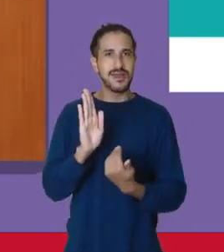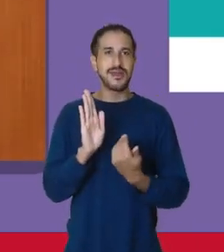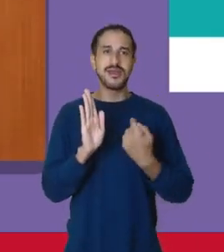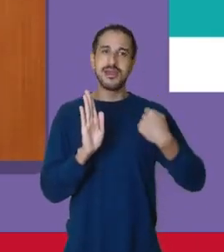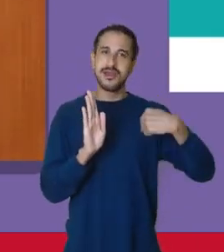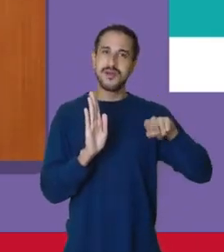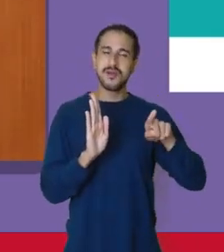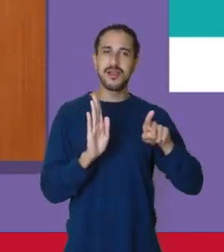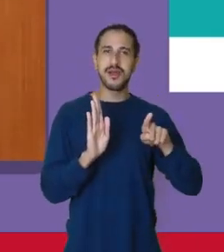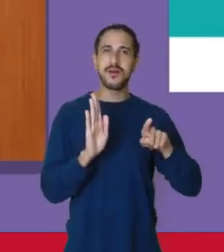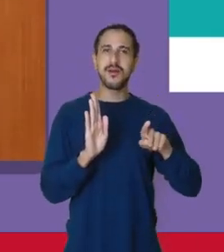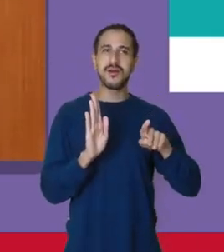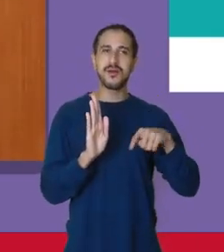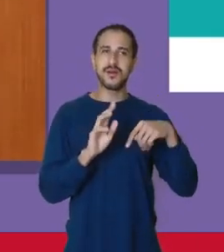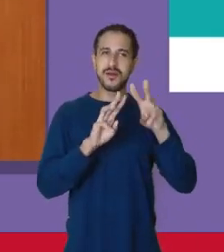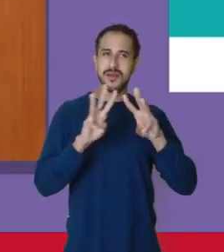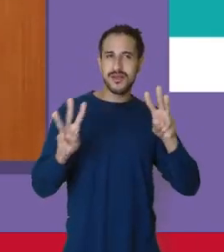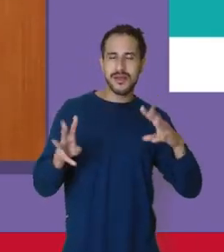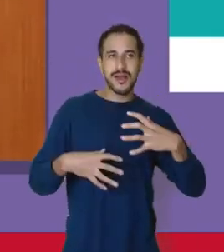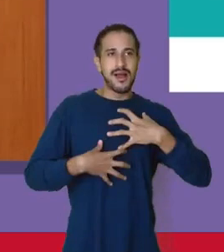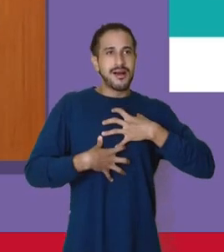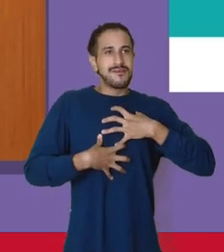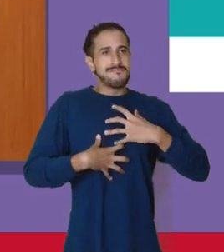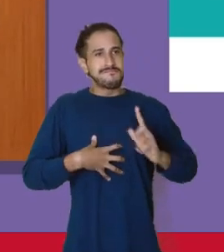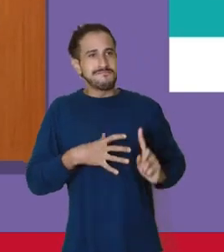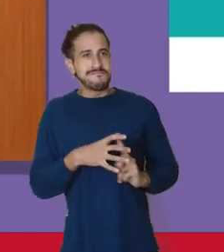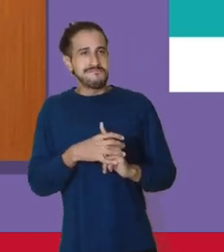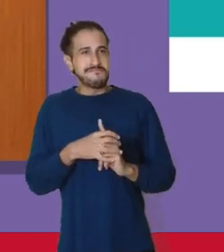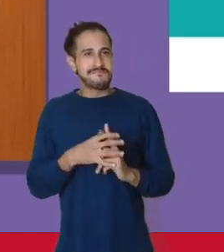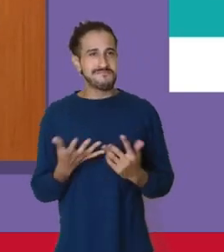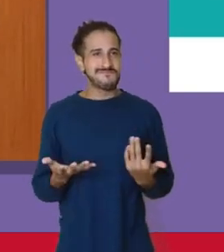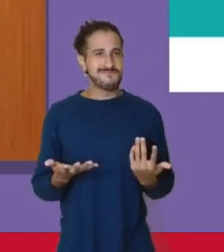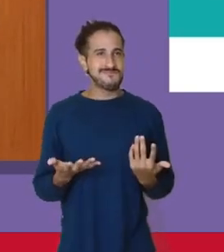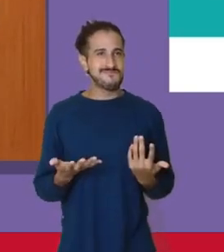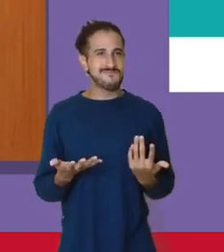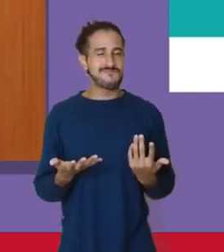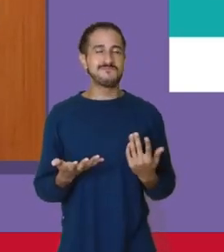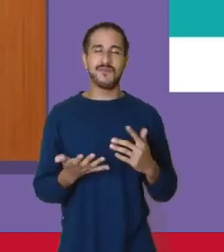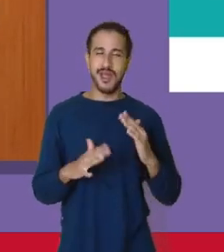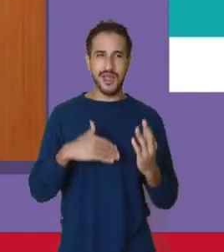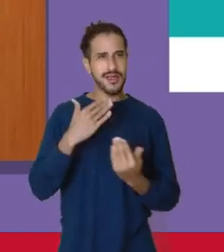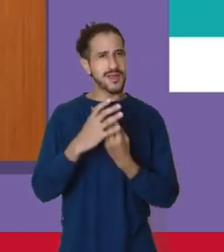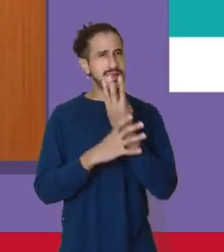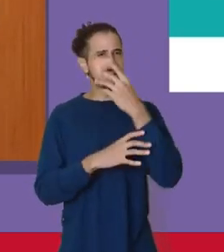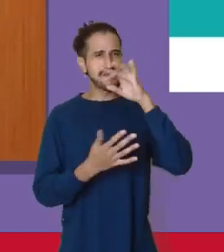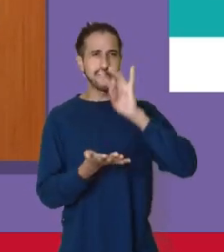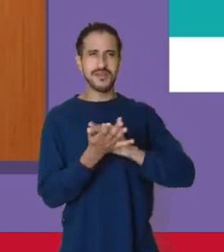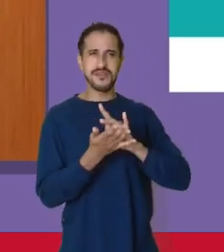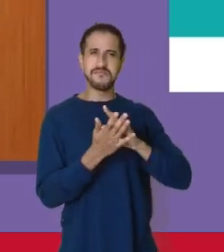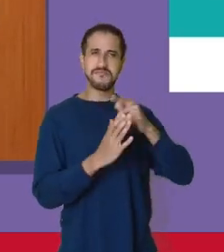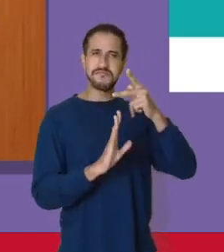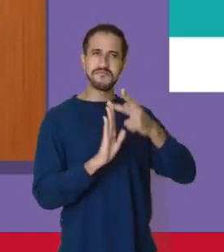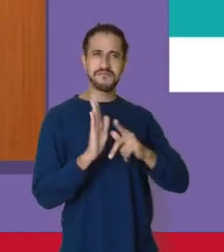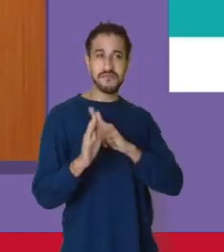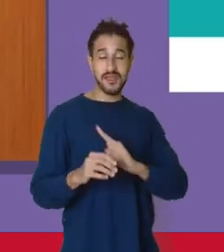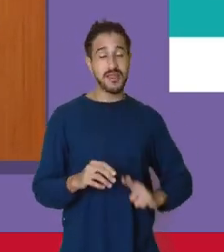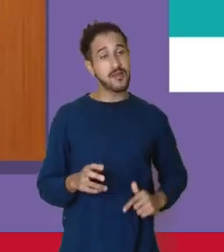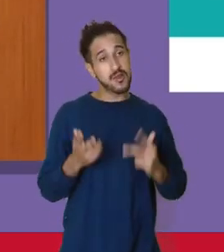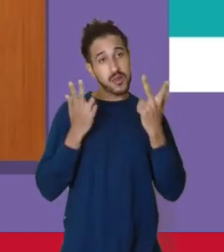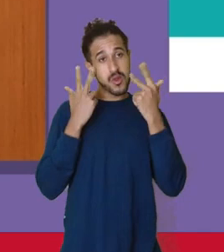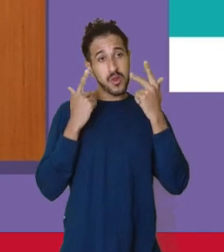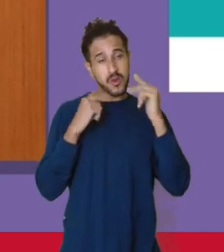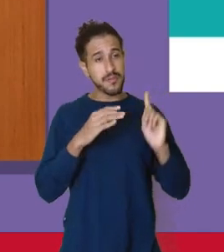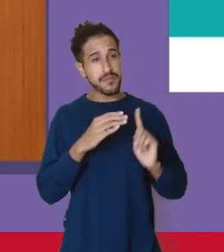lá exposto no nosso site, se sentiam muito parte daquilo, né? Que estavam construindo mesmo aquela candidatura e normalmente